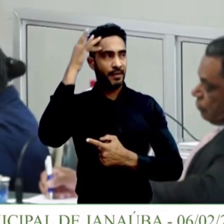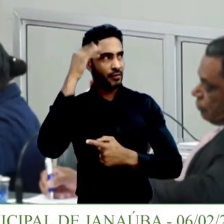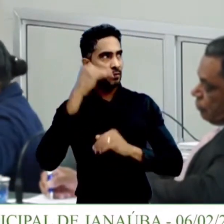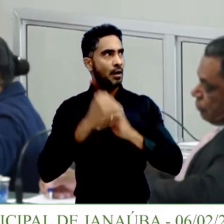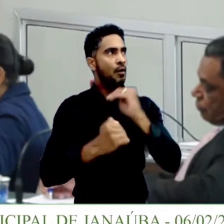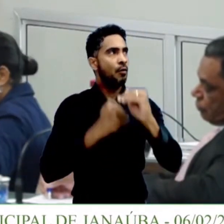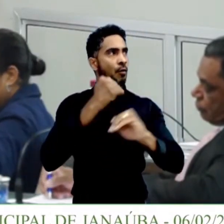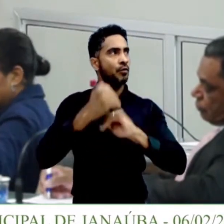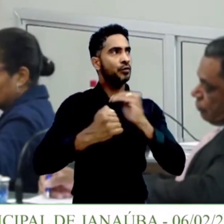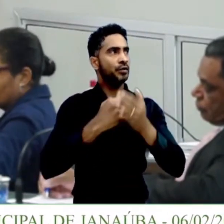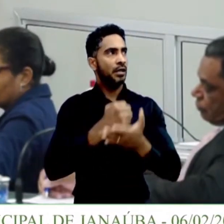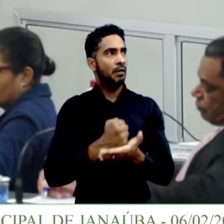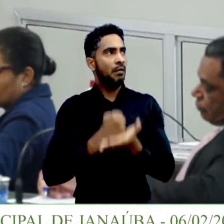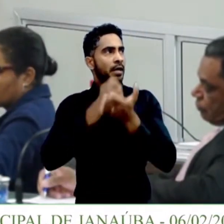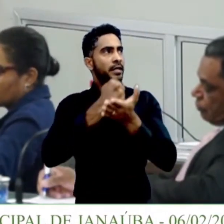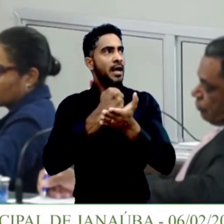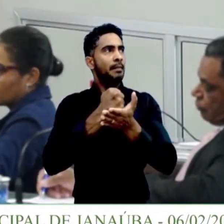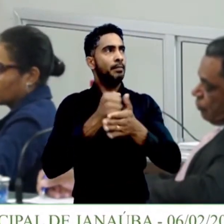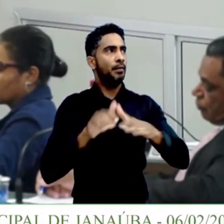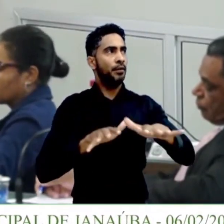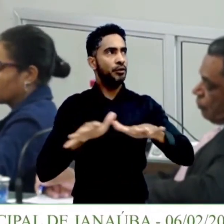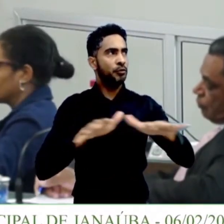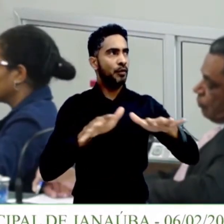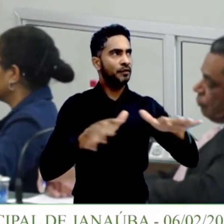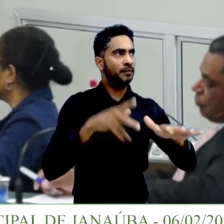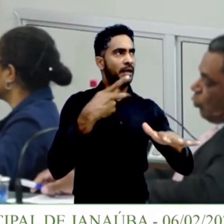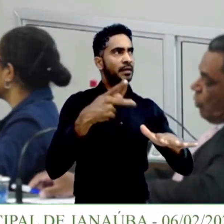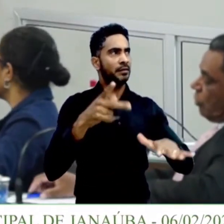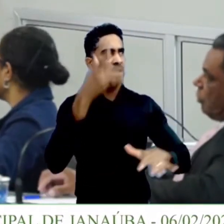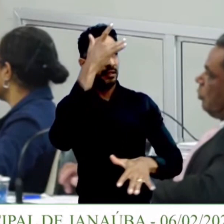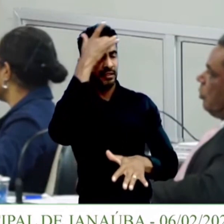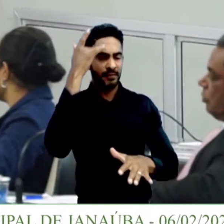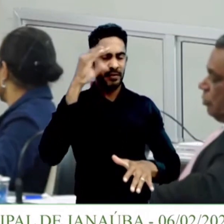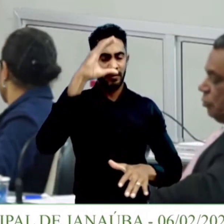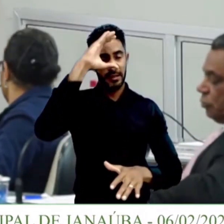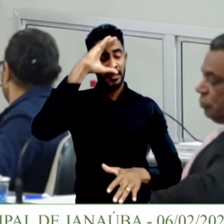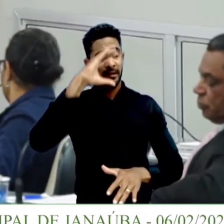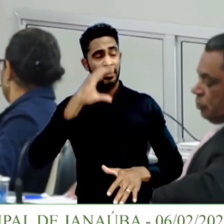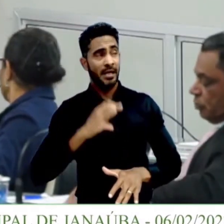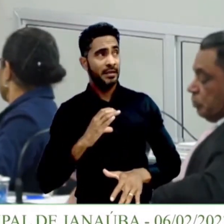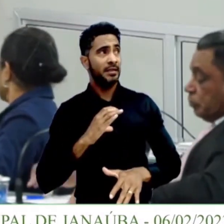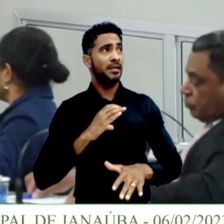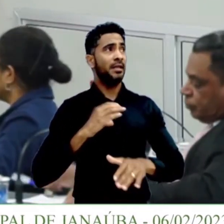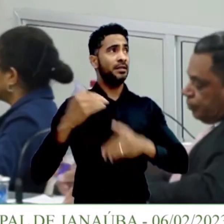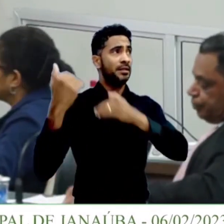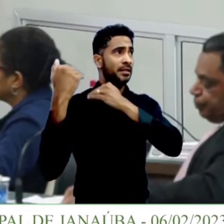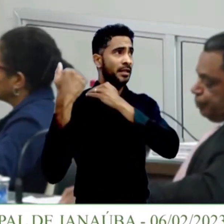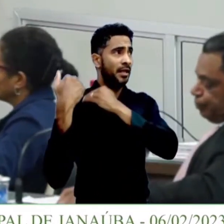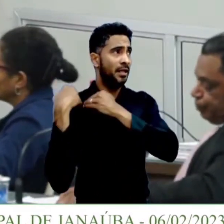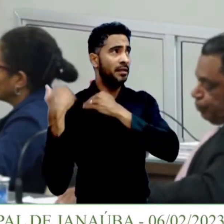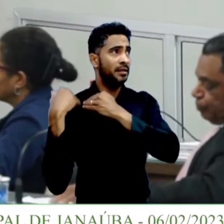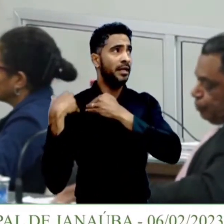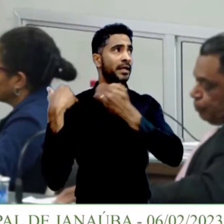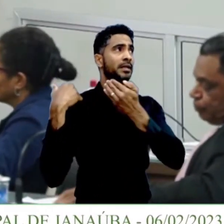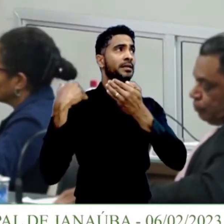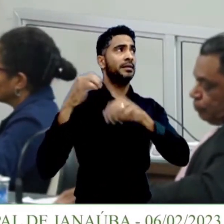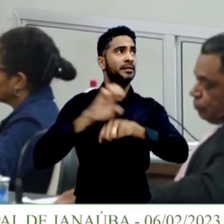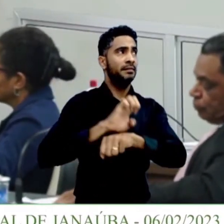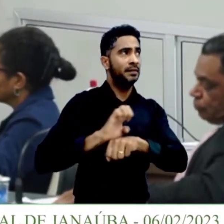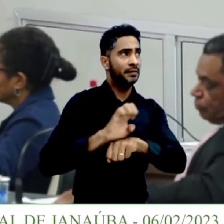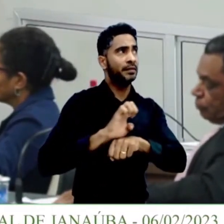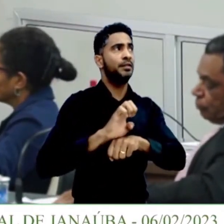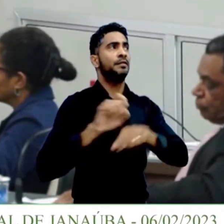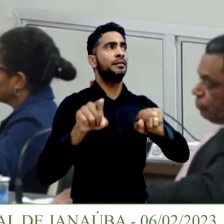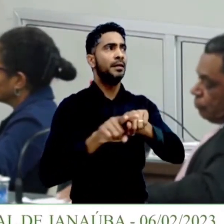construção e apoio a um amplo movimento de entidades civis, lideranças e poder público para garantirmos ações